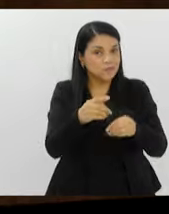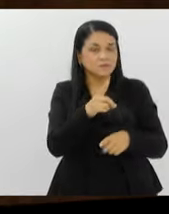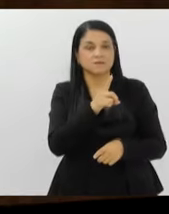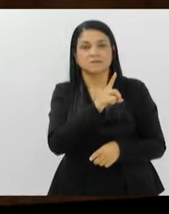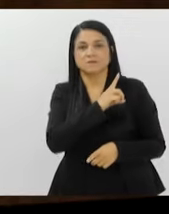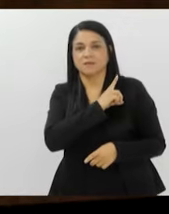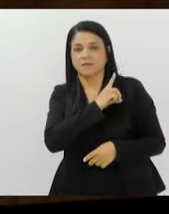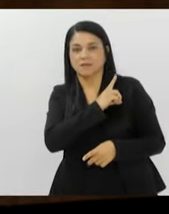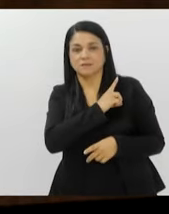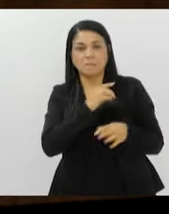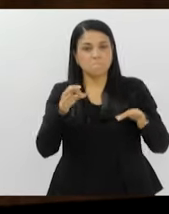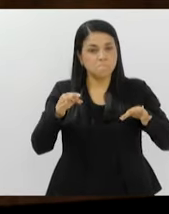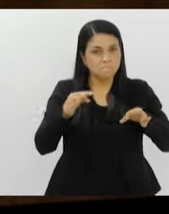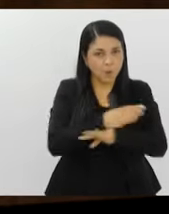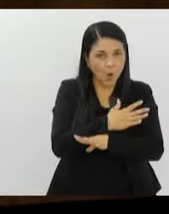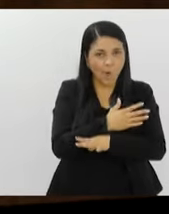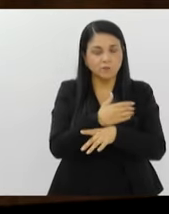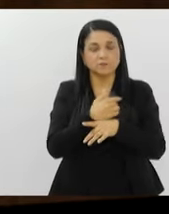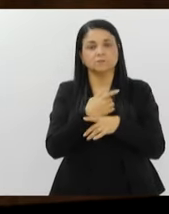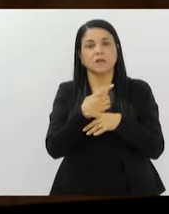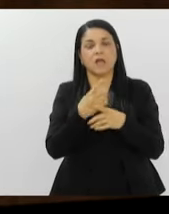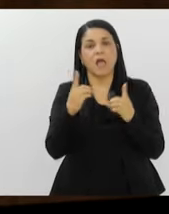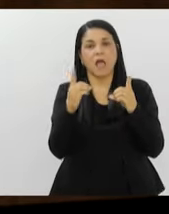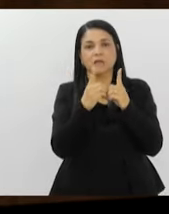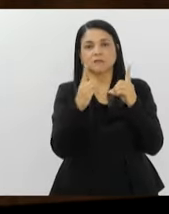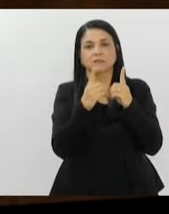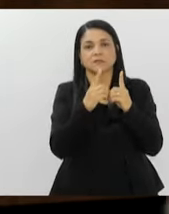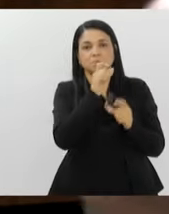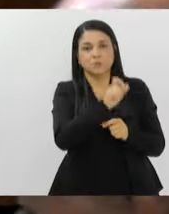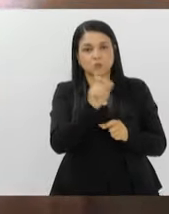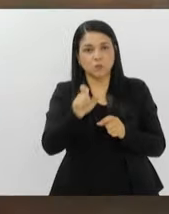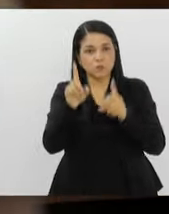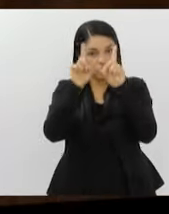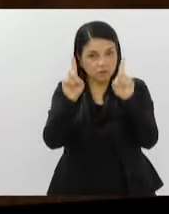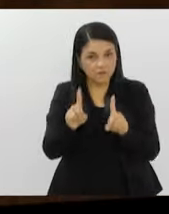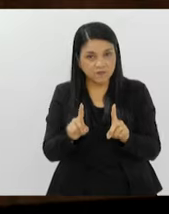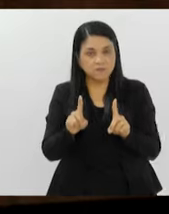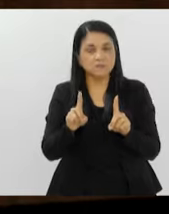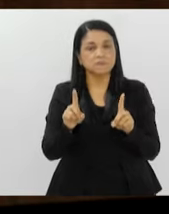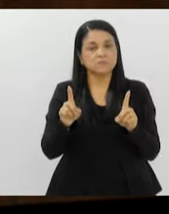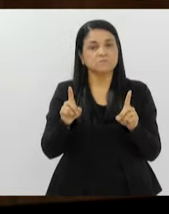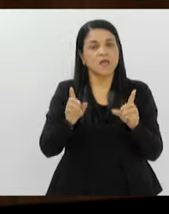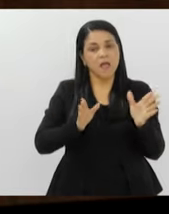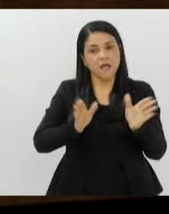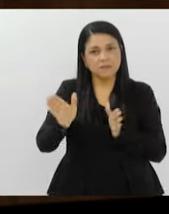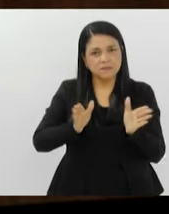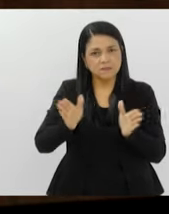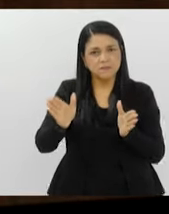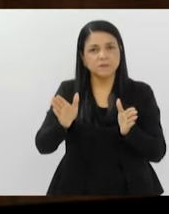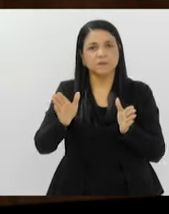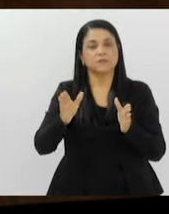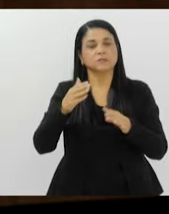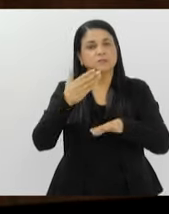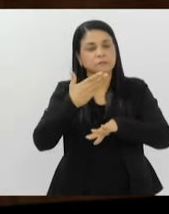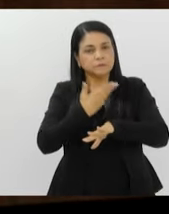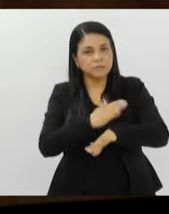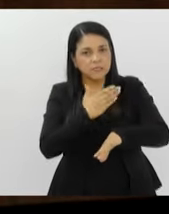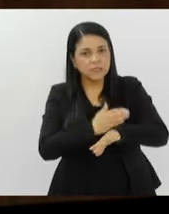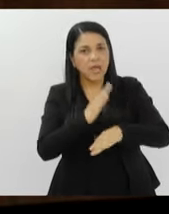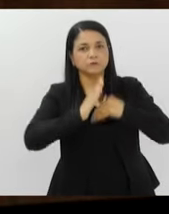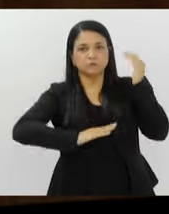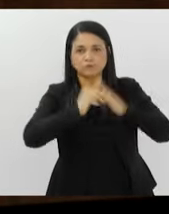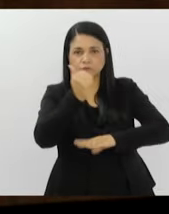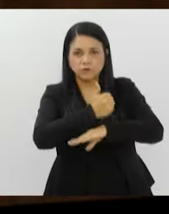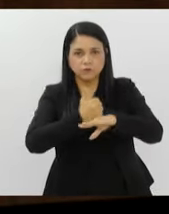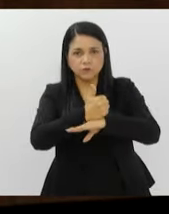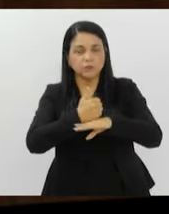estejam prontas para atender a pessoa com deficiência sejam acessíveis sejam capazes treinadas para atender a pessoa com deficiência